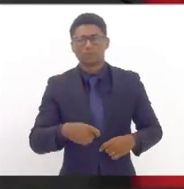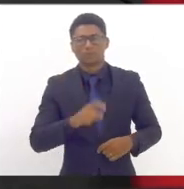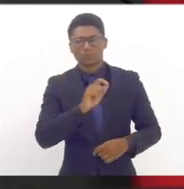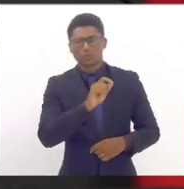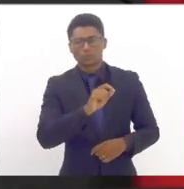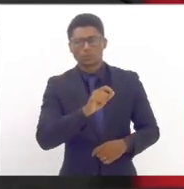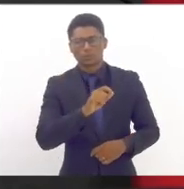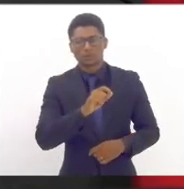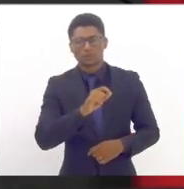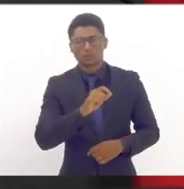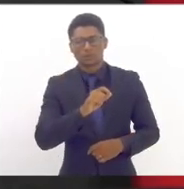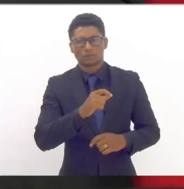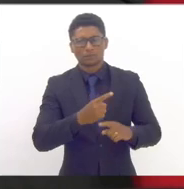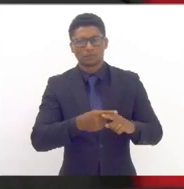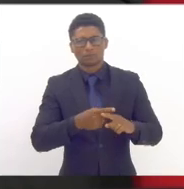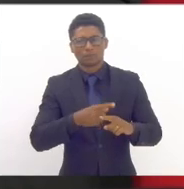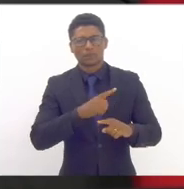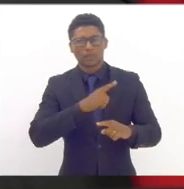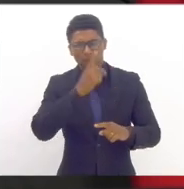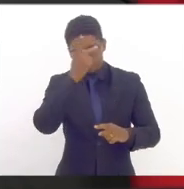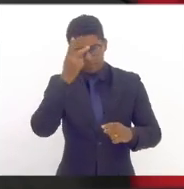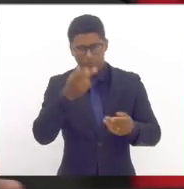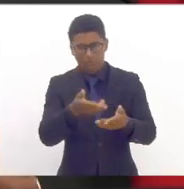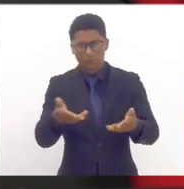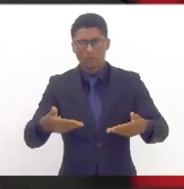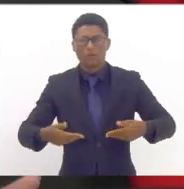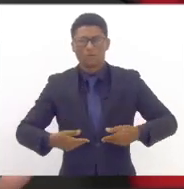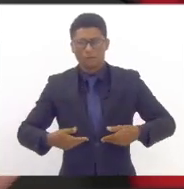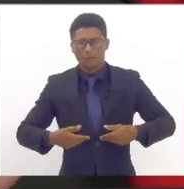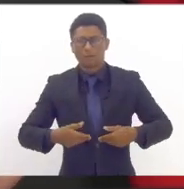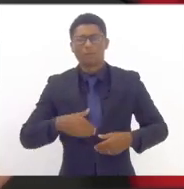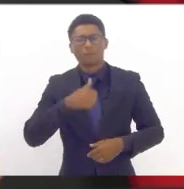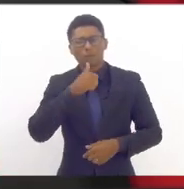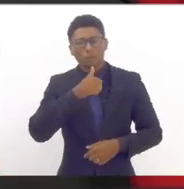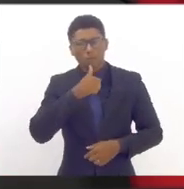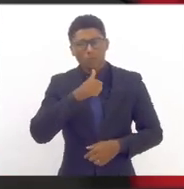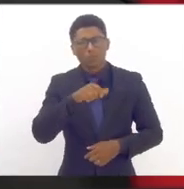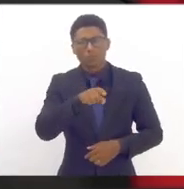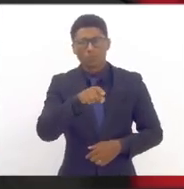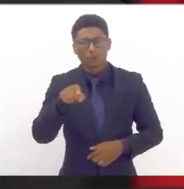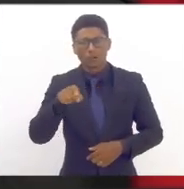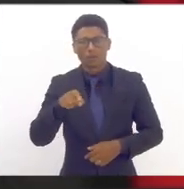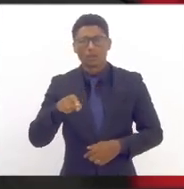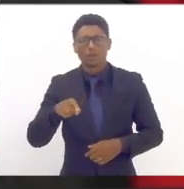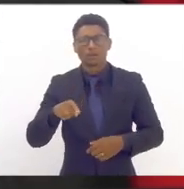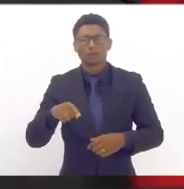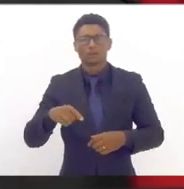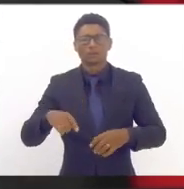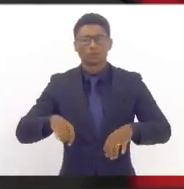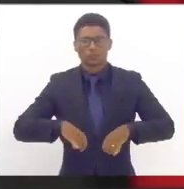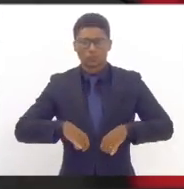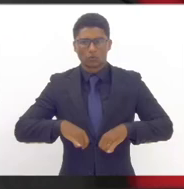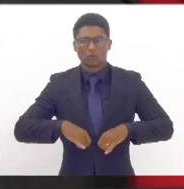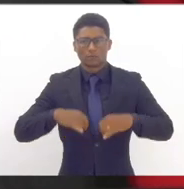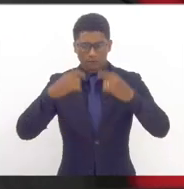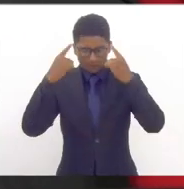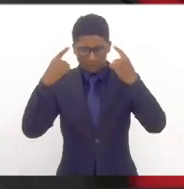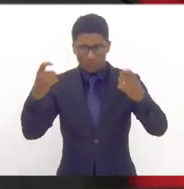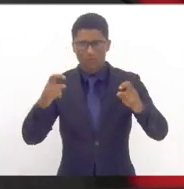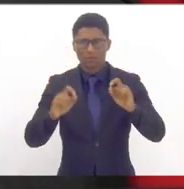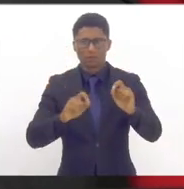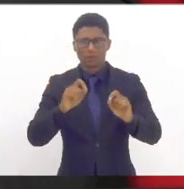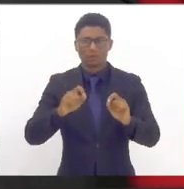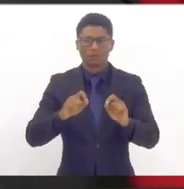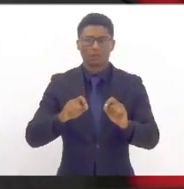gente passando fome, tem mulheres sendo violentadas com a violência